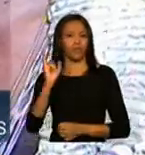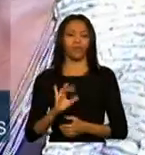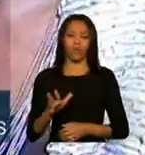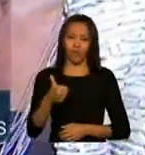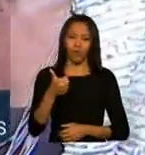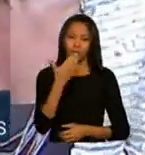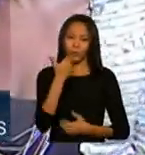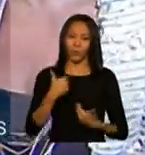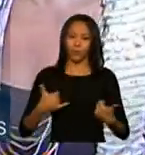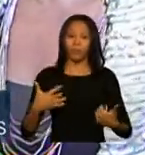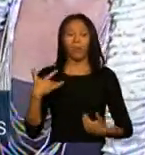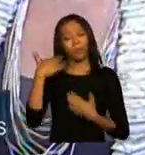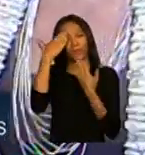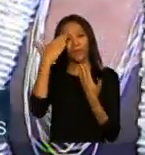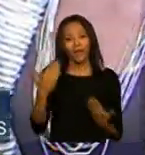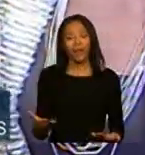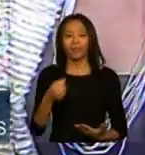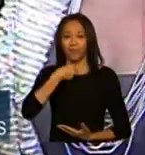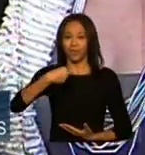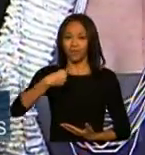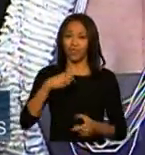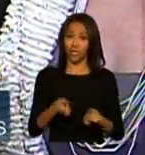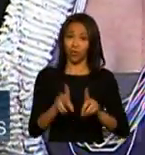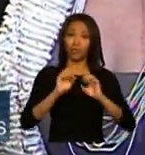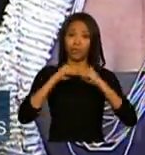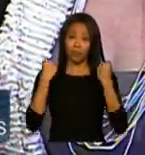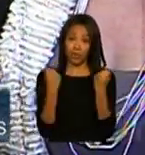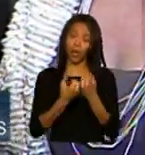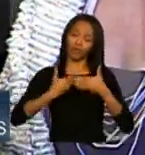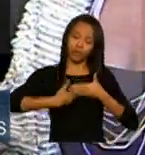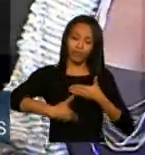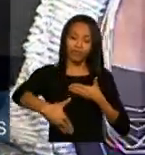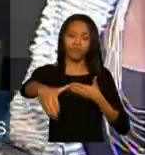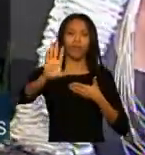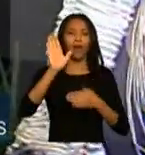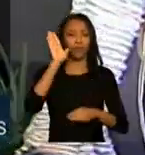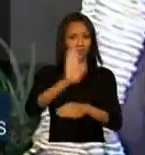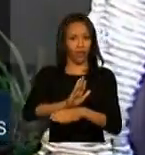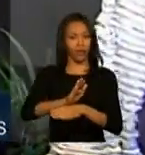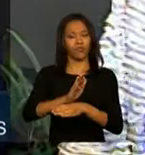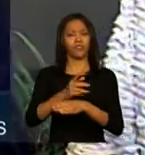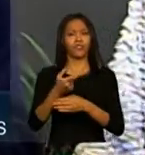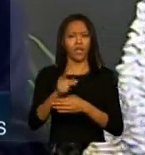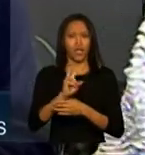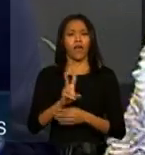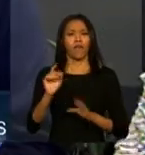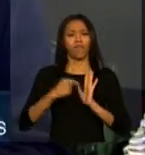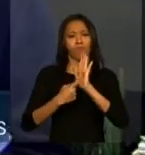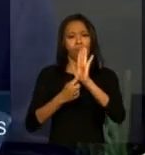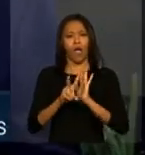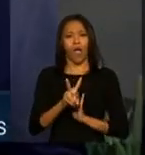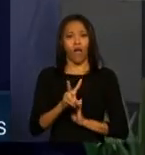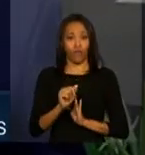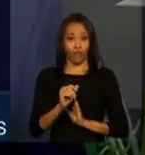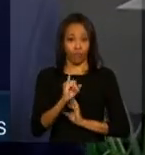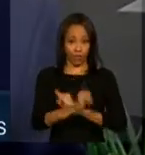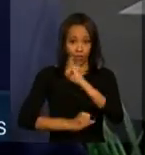ministra Tereza Campelo, pela entrevista. Bom, e o seminário segue acontecendo aqui ao longo da tarde com transmissão ao vivo pela